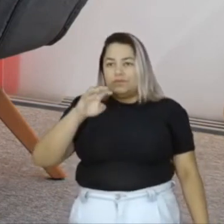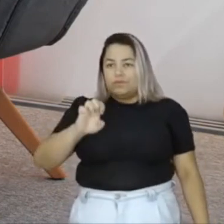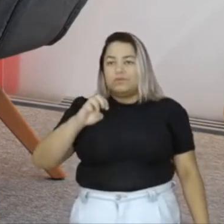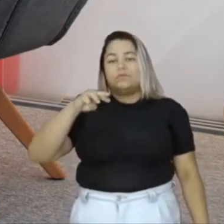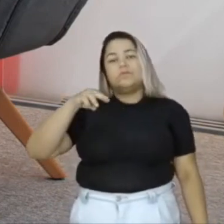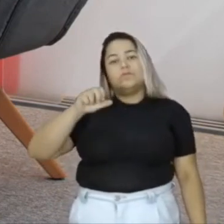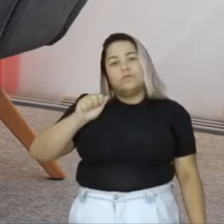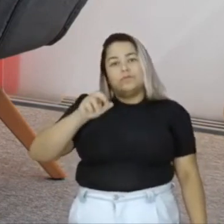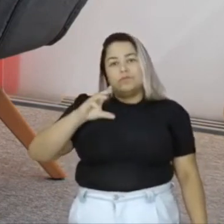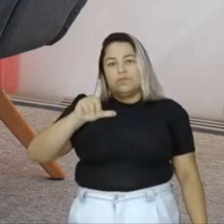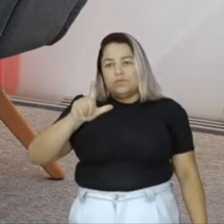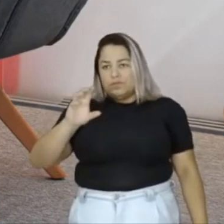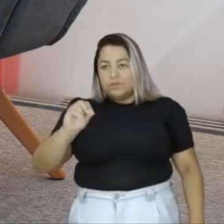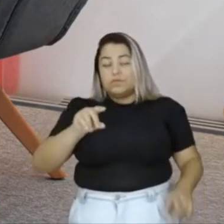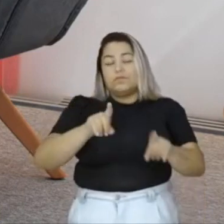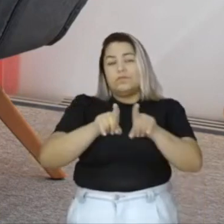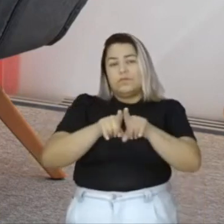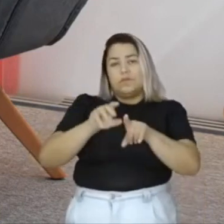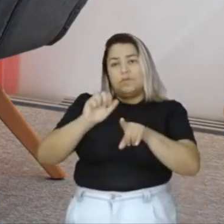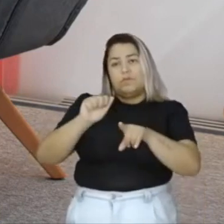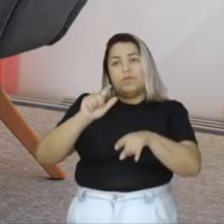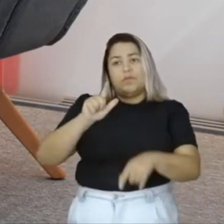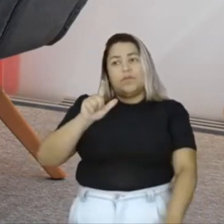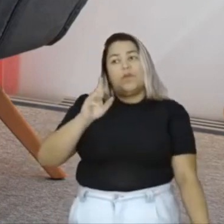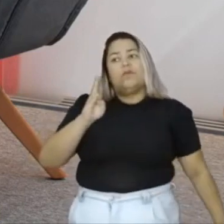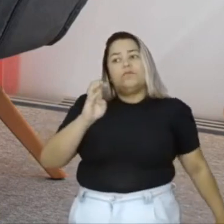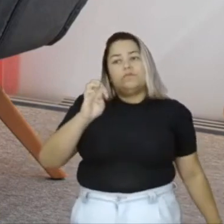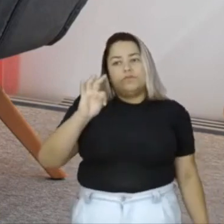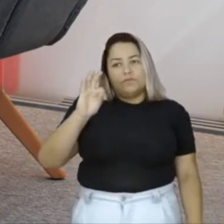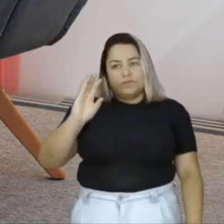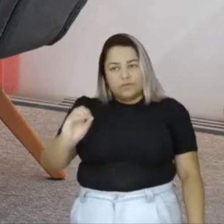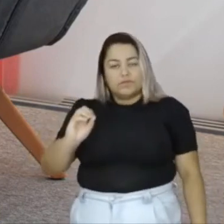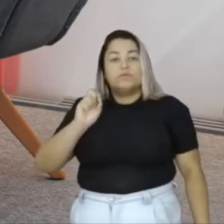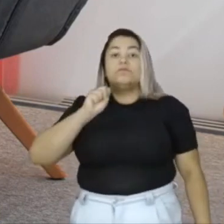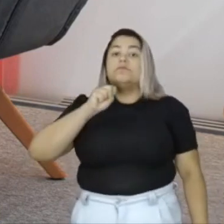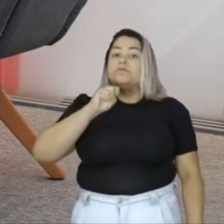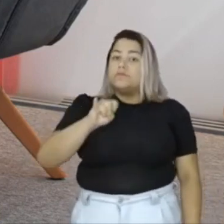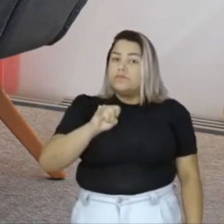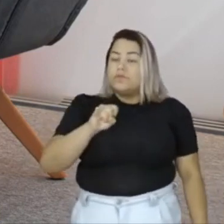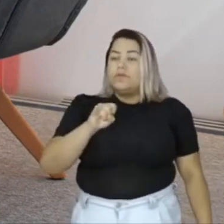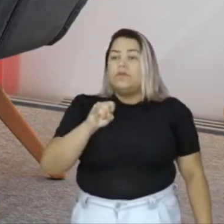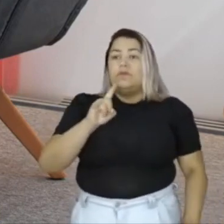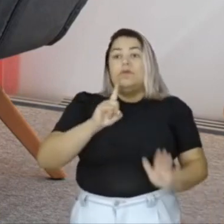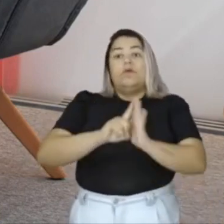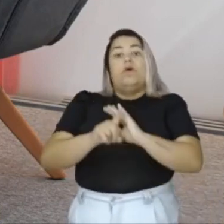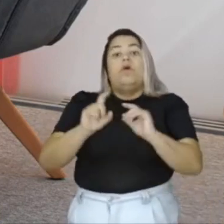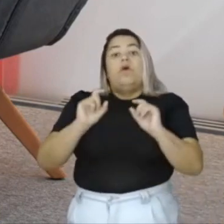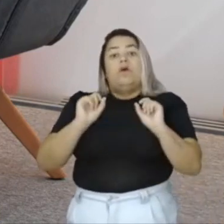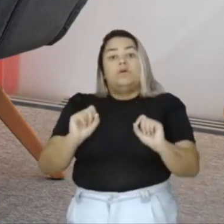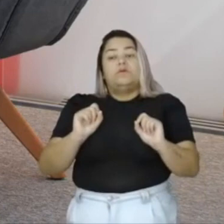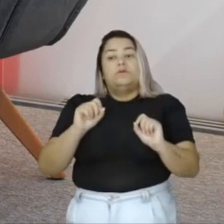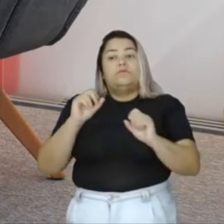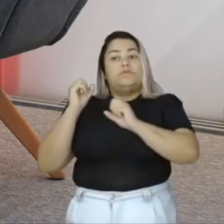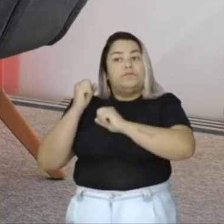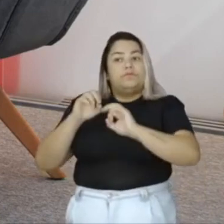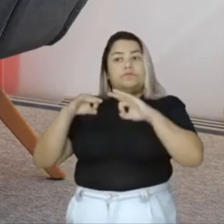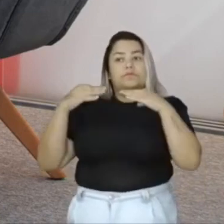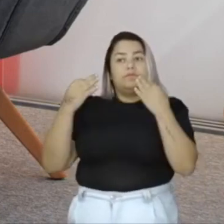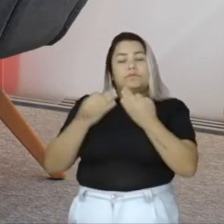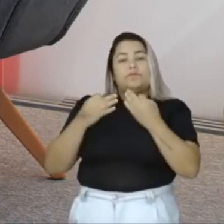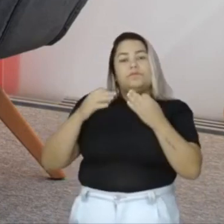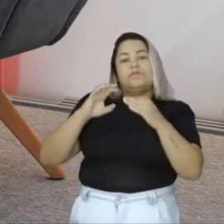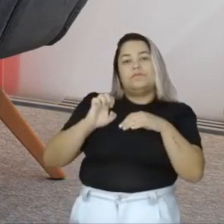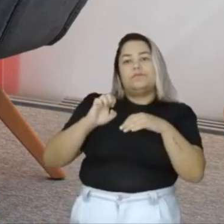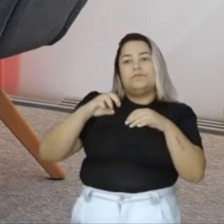Deda, também sempre presente. Alberto Quironi pergunta aqui também se o Bolsa Família vai beneficiar os migrantes, já que